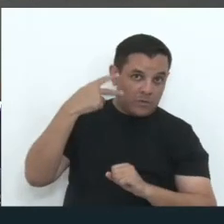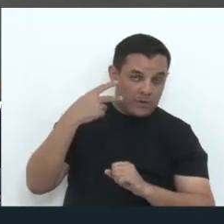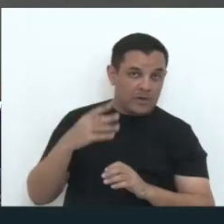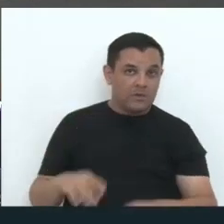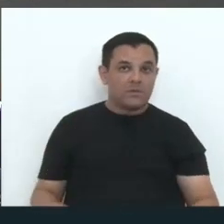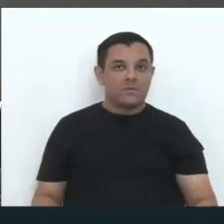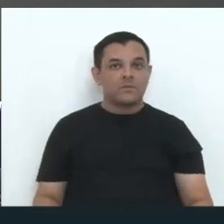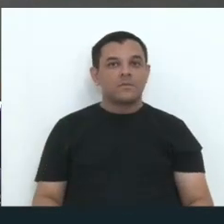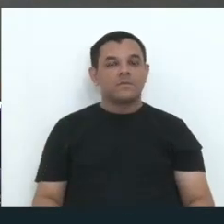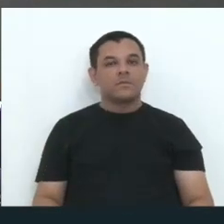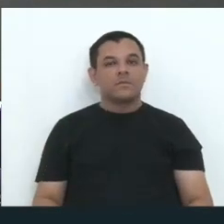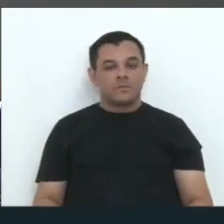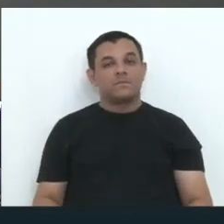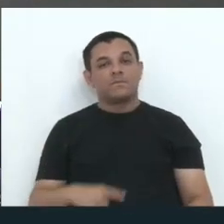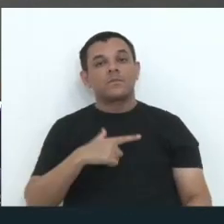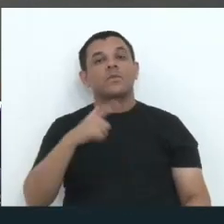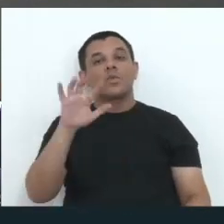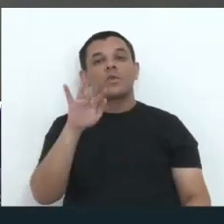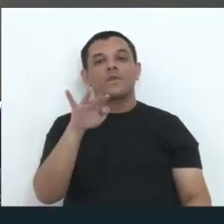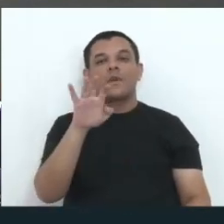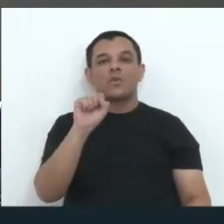ausência do vereador Fausto Miguel Martelo.